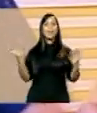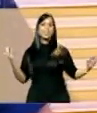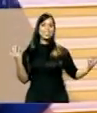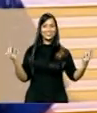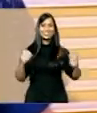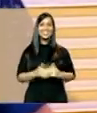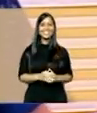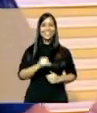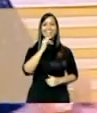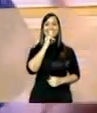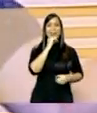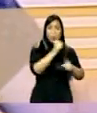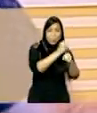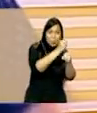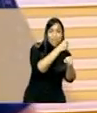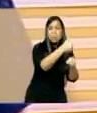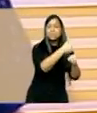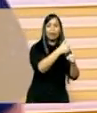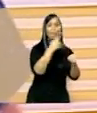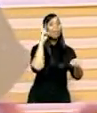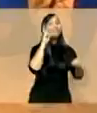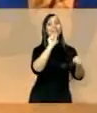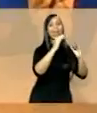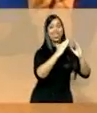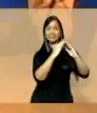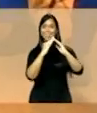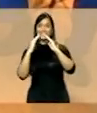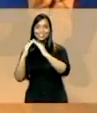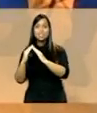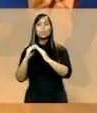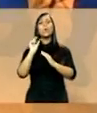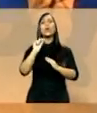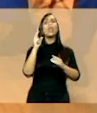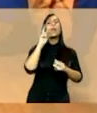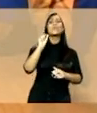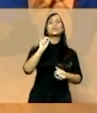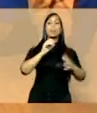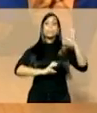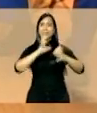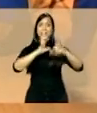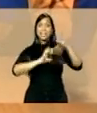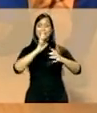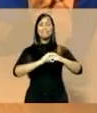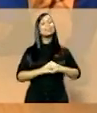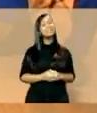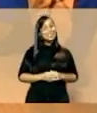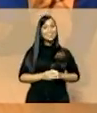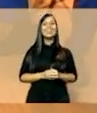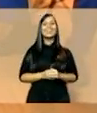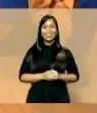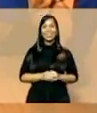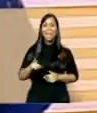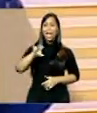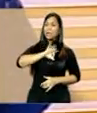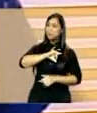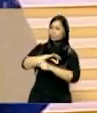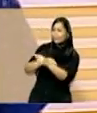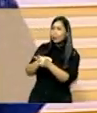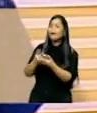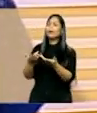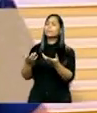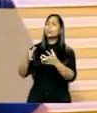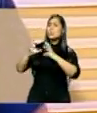lembra vizinho, e vizinho me lembra briga. Para Cabo Sérgio. Isso. Cabo Sérgio,